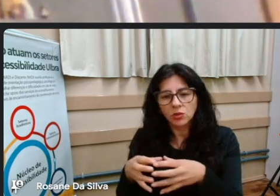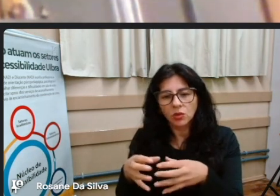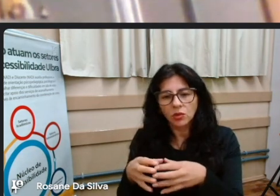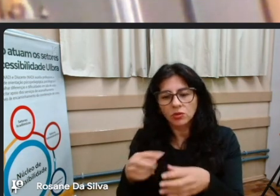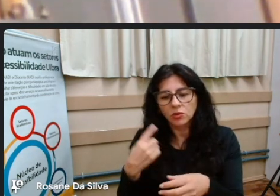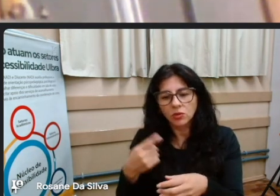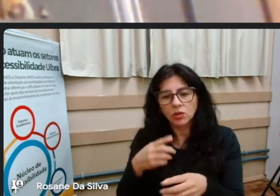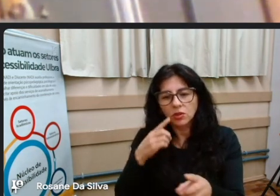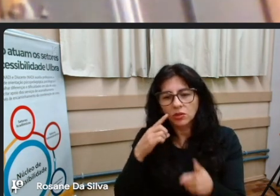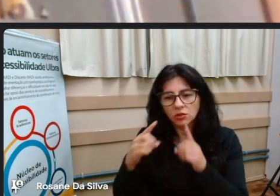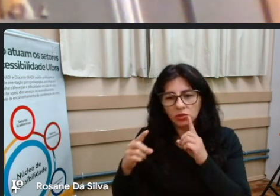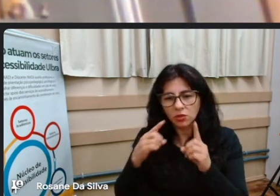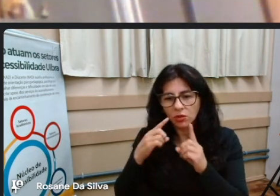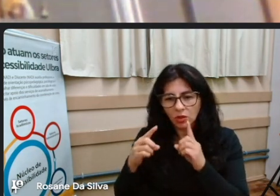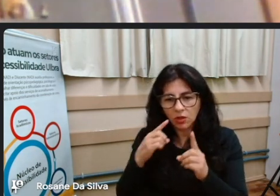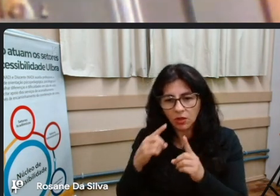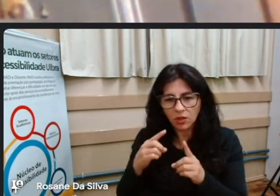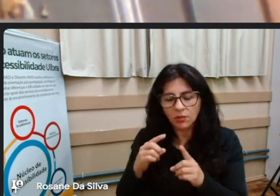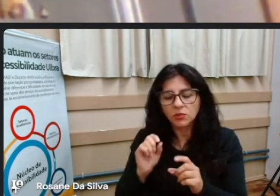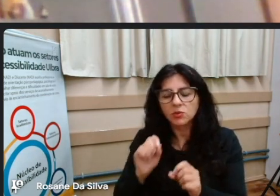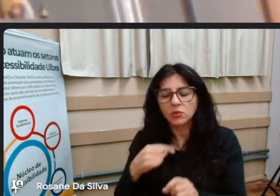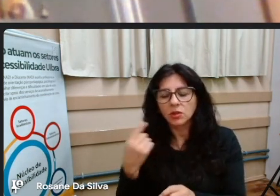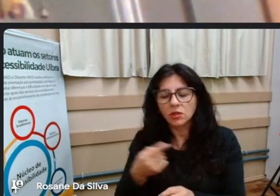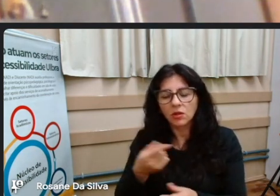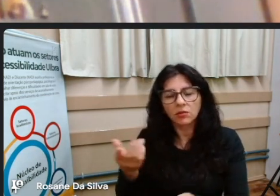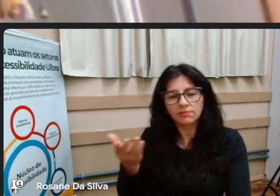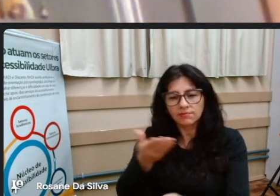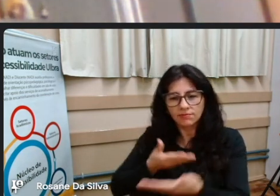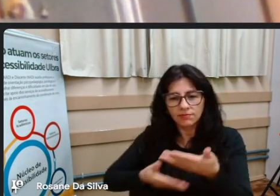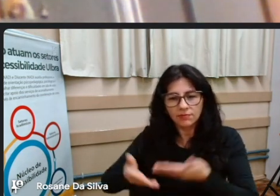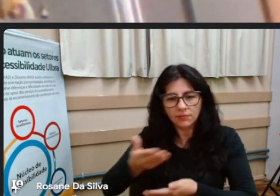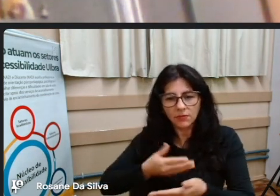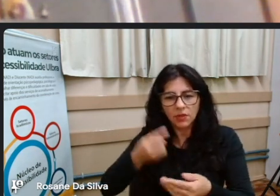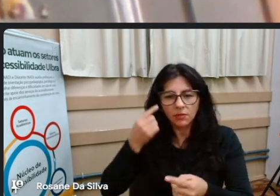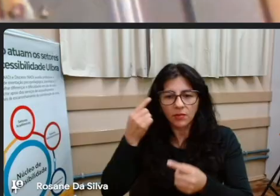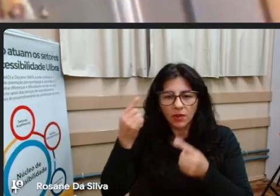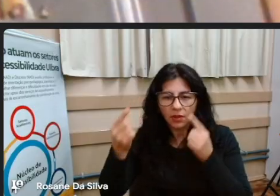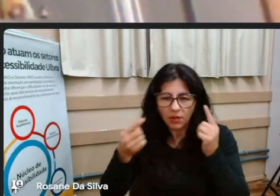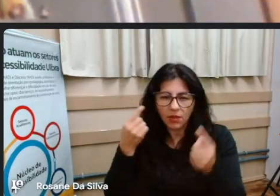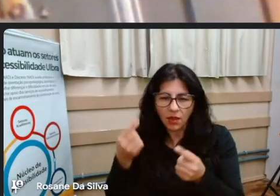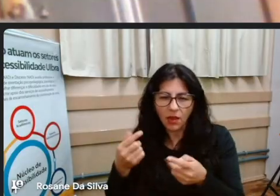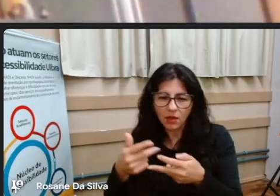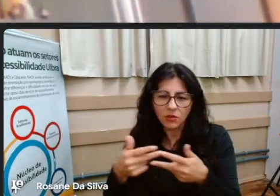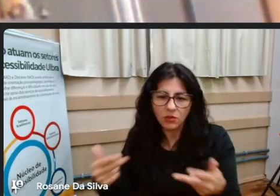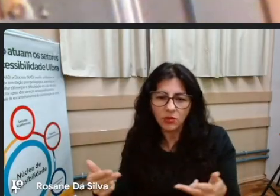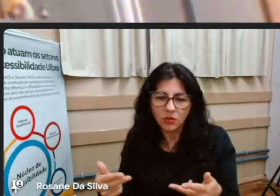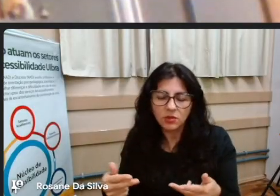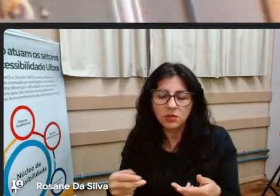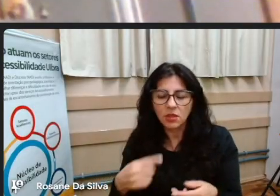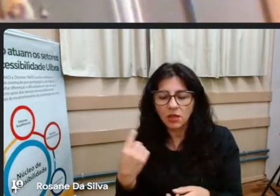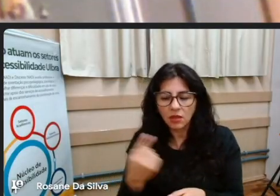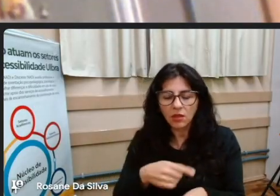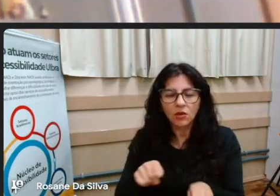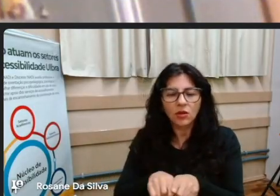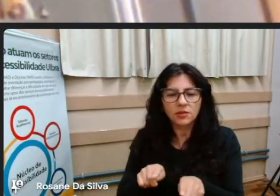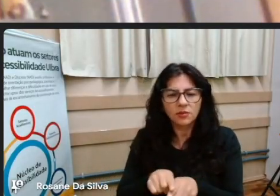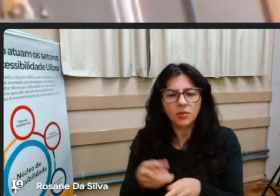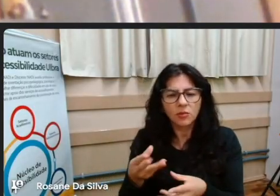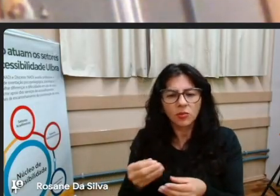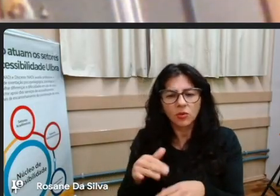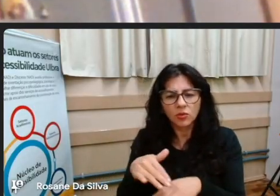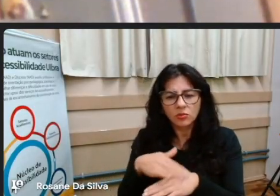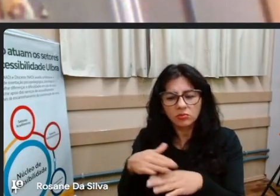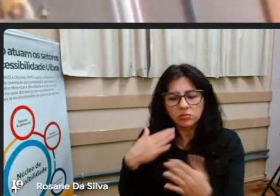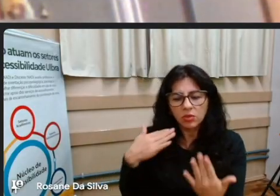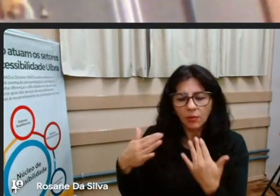nosso grupo com que a gente dialoga e com que a gente eh troca né essas ideias e essas questões e que a